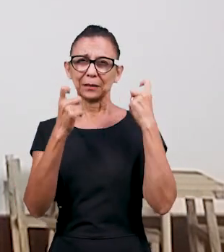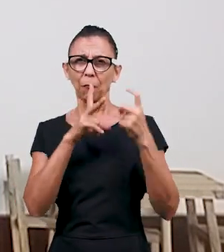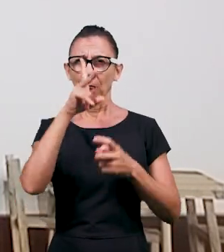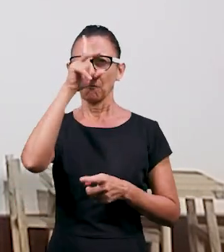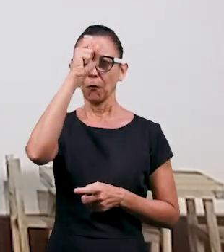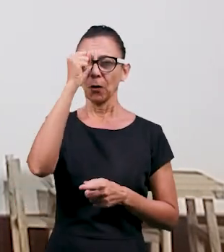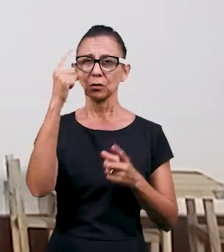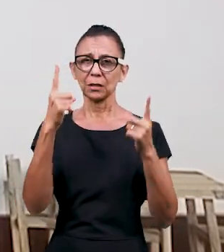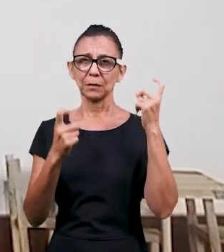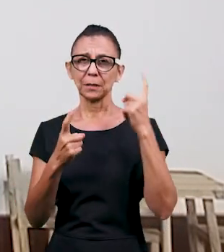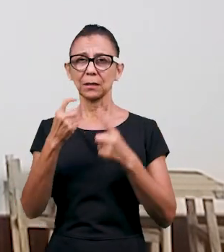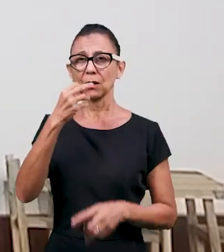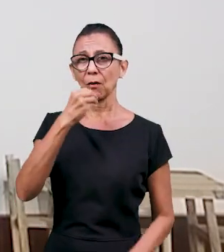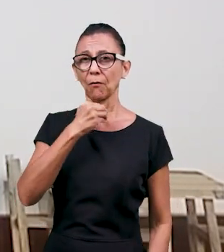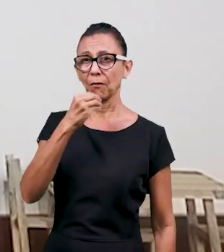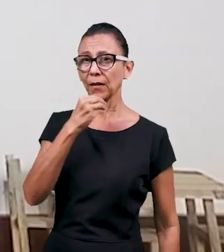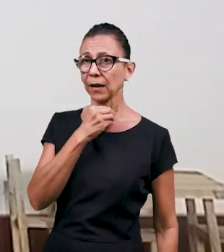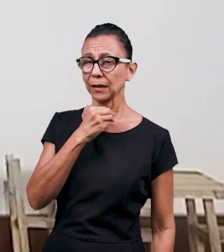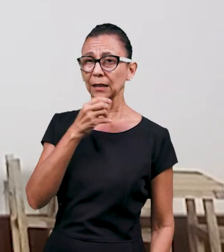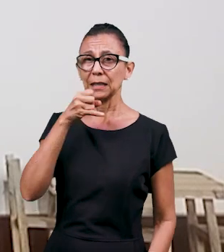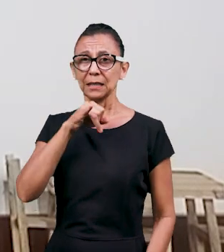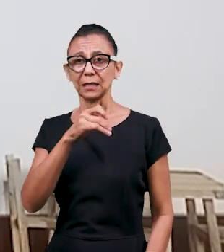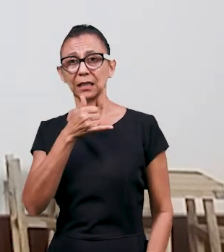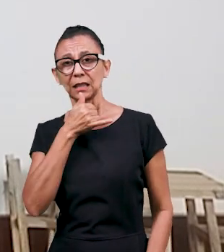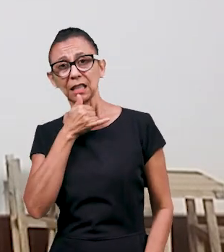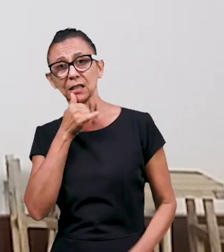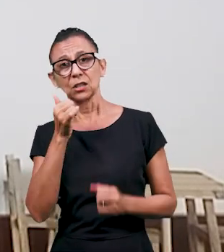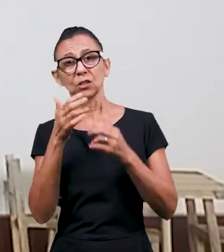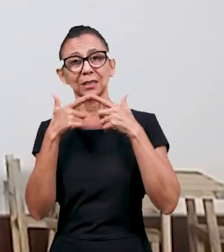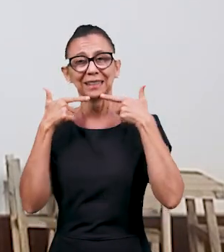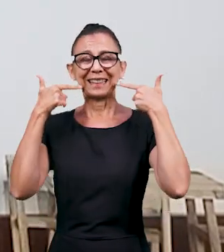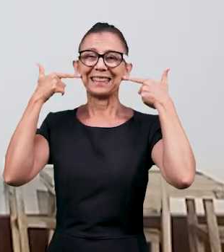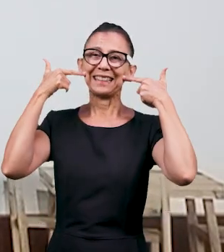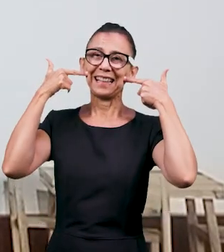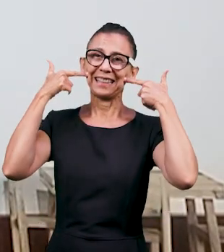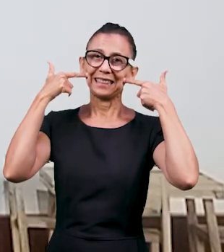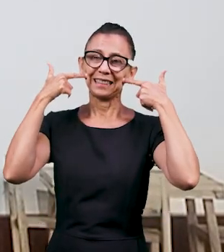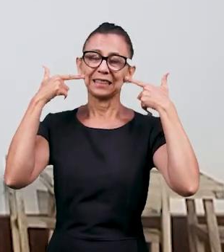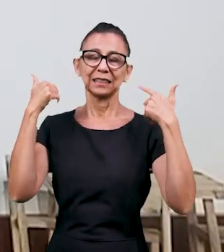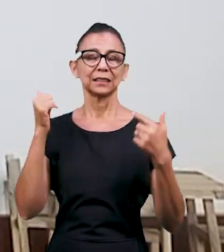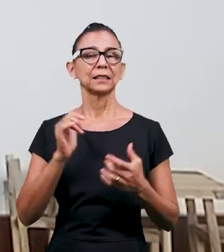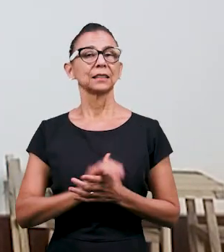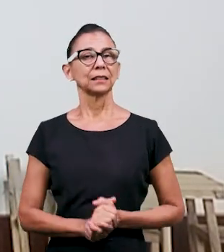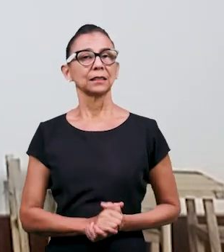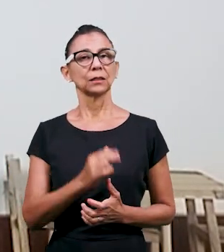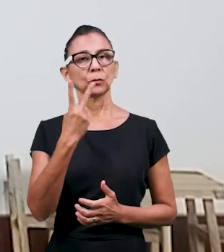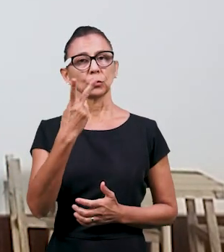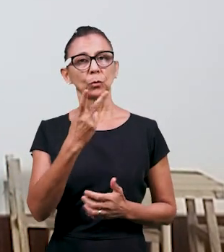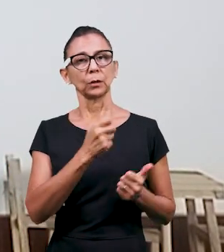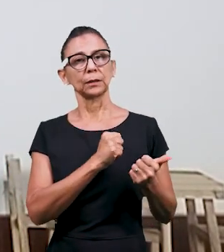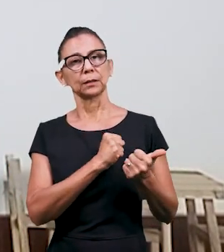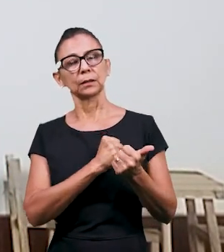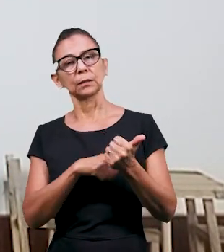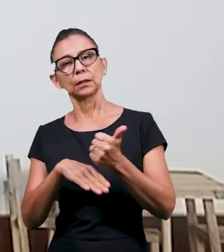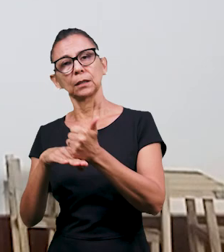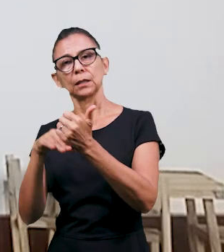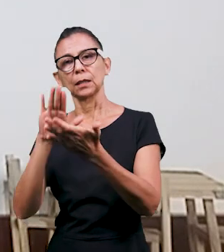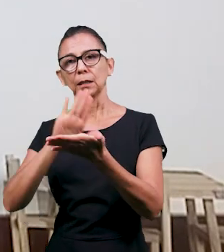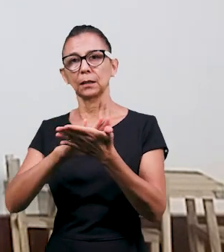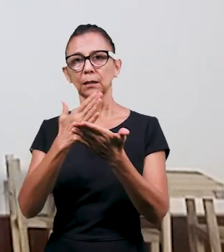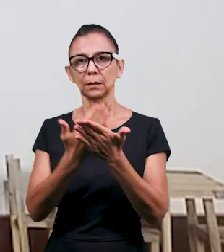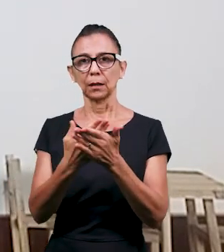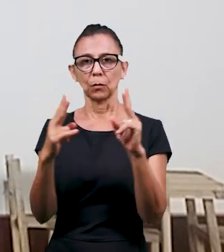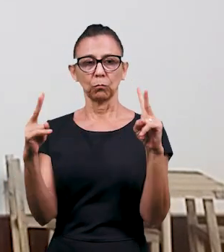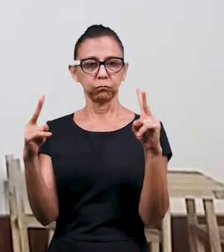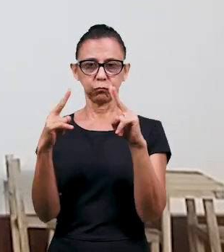passada ali na mão por outro guia intérprete, né? Então é um trabalho de 2 guias intérpretes, então eles estão ali sempre em comunicação, olho